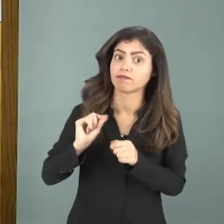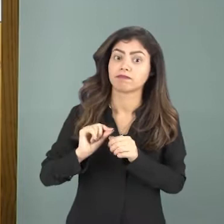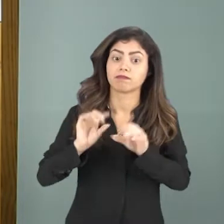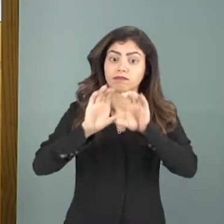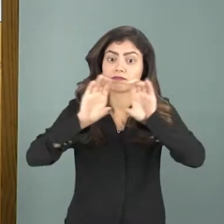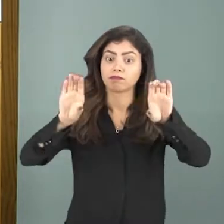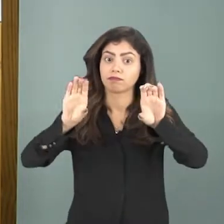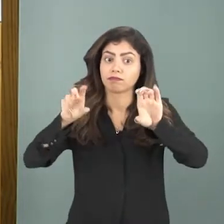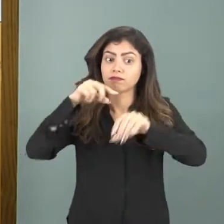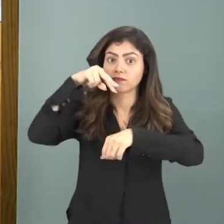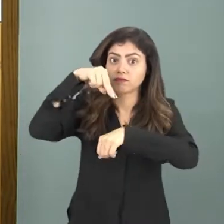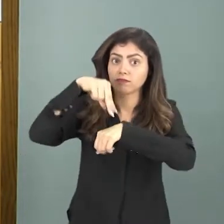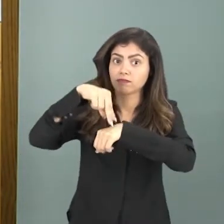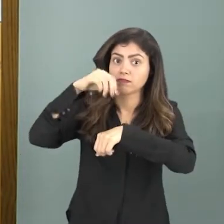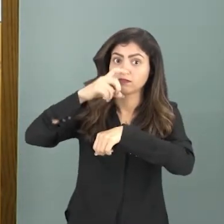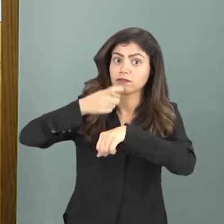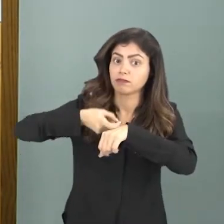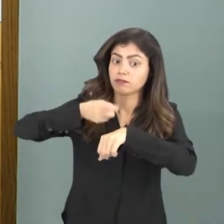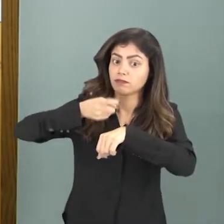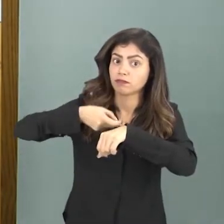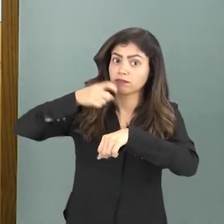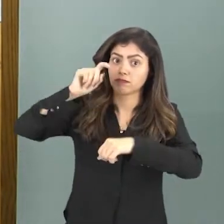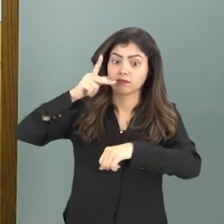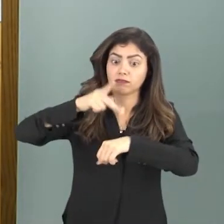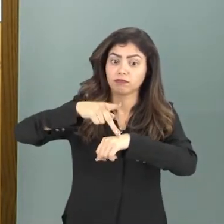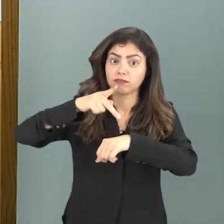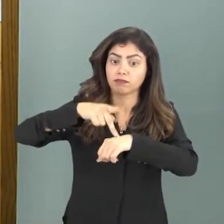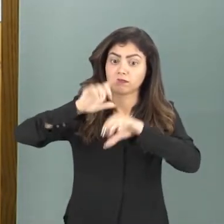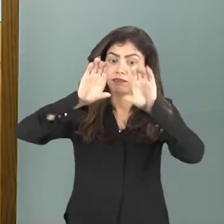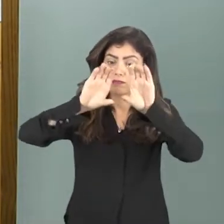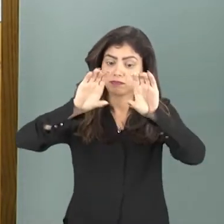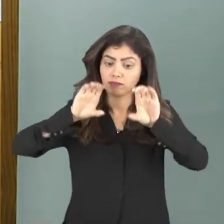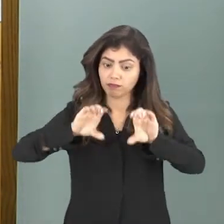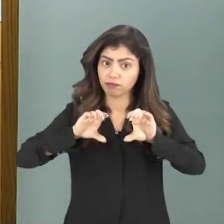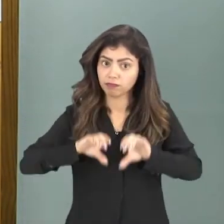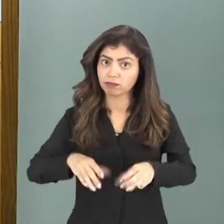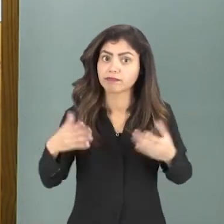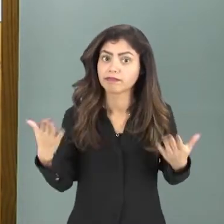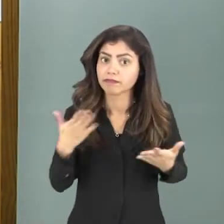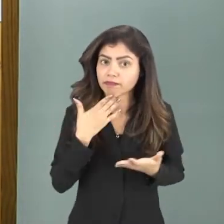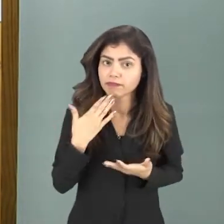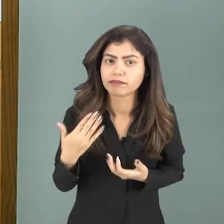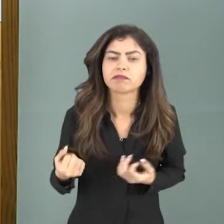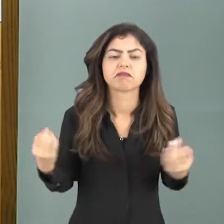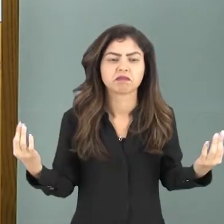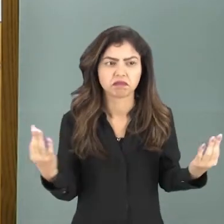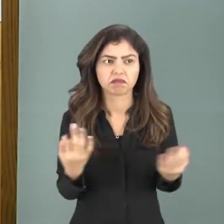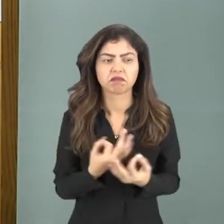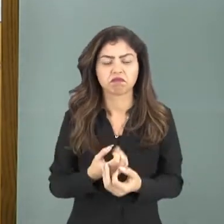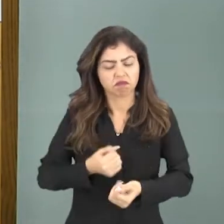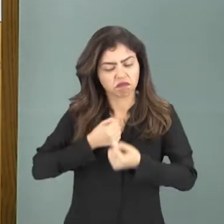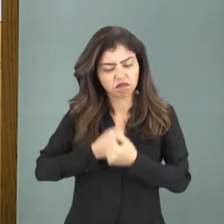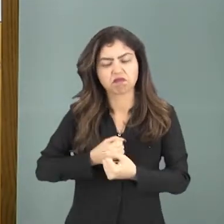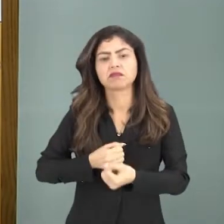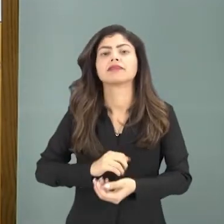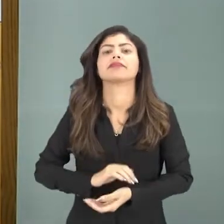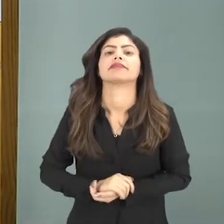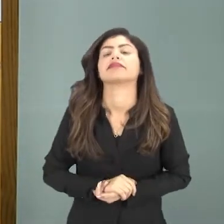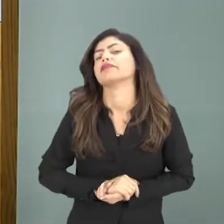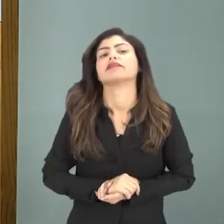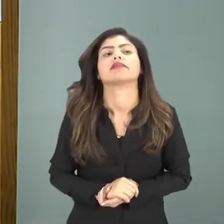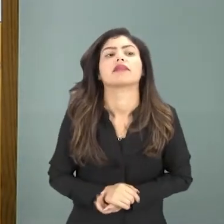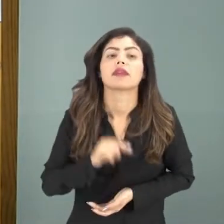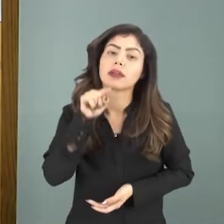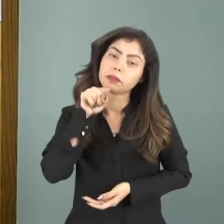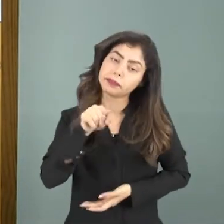casa de tijolo. Vou construir com tijolo. Assim a minha casa ficará bem